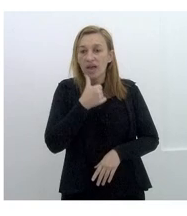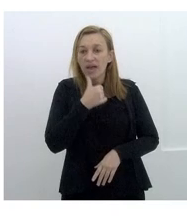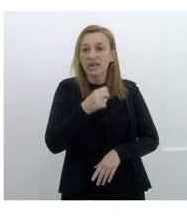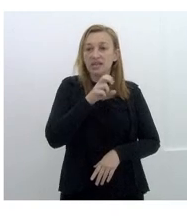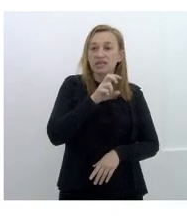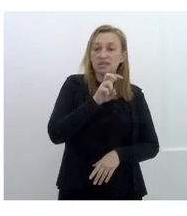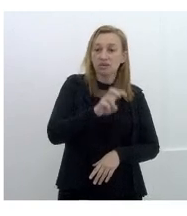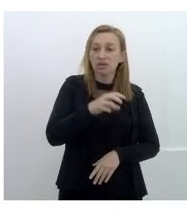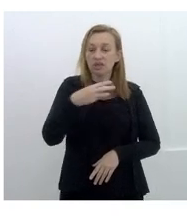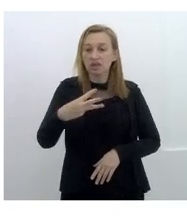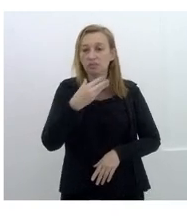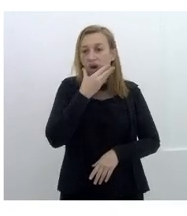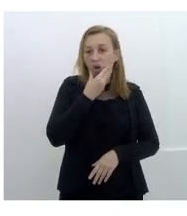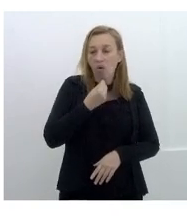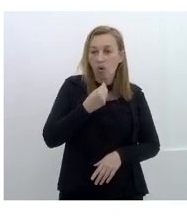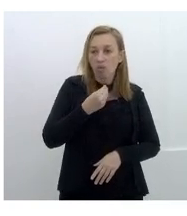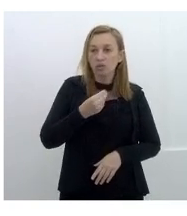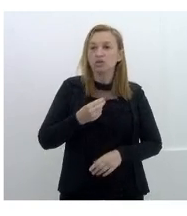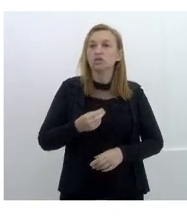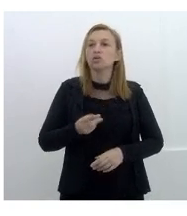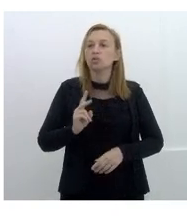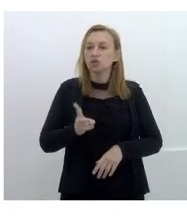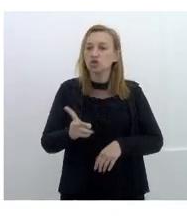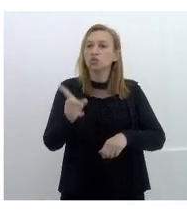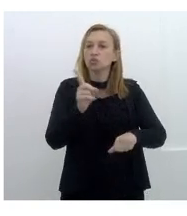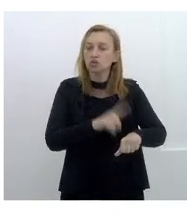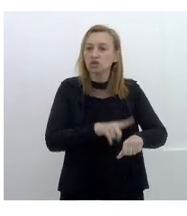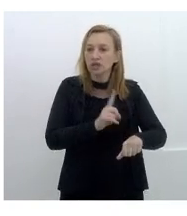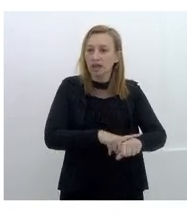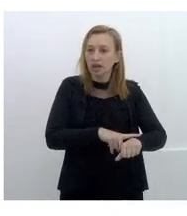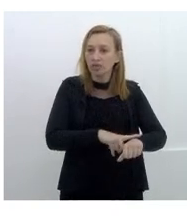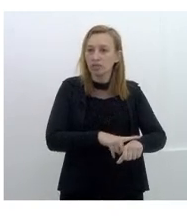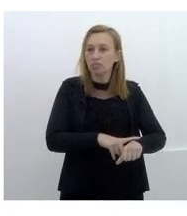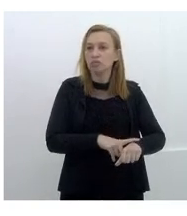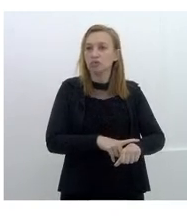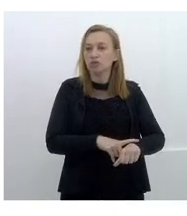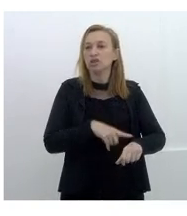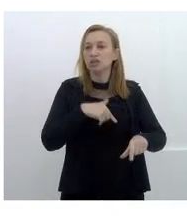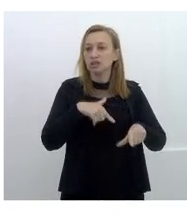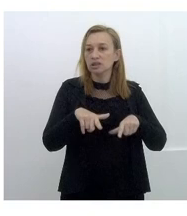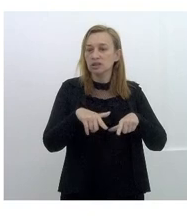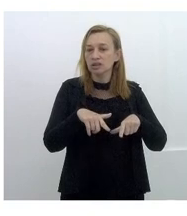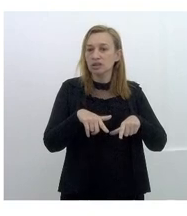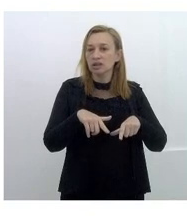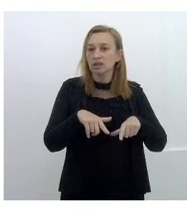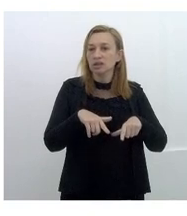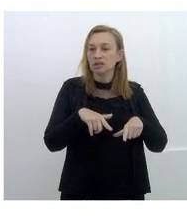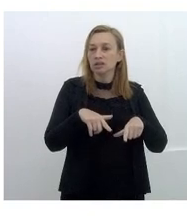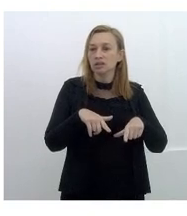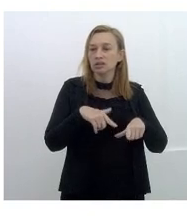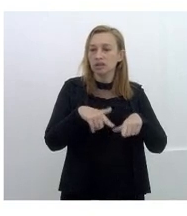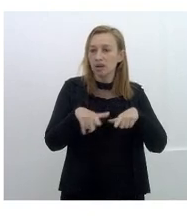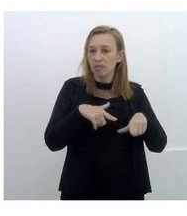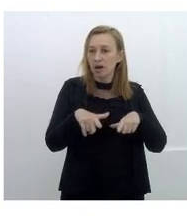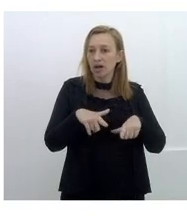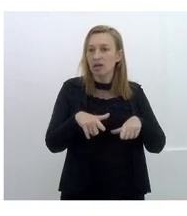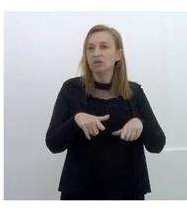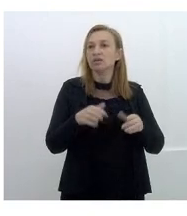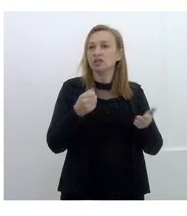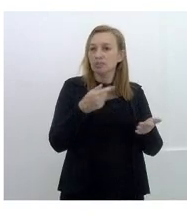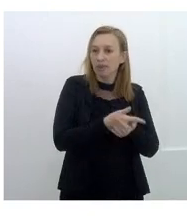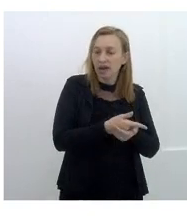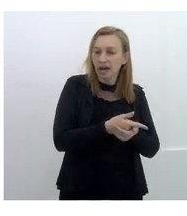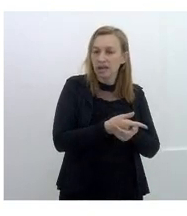homens mantença aí o tempo de serviço estritamente policial e o tempo de contribuição